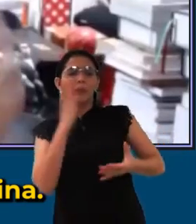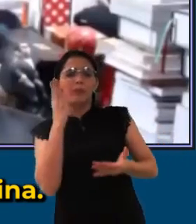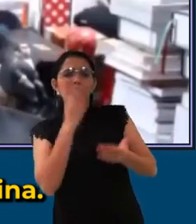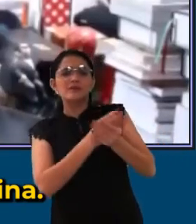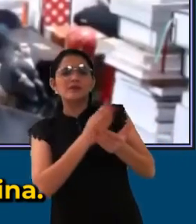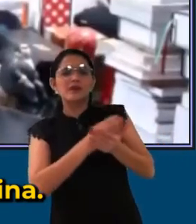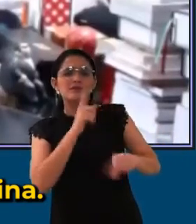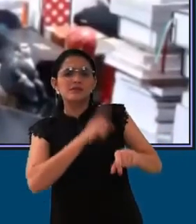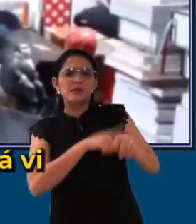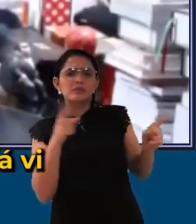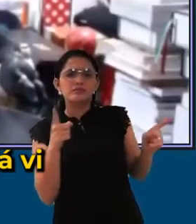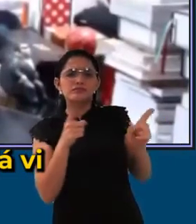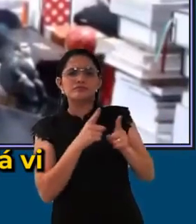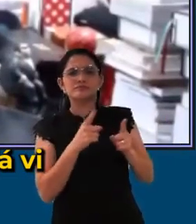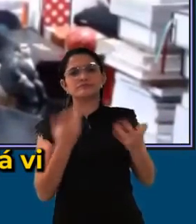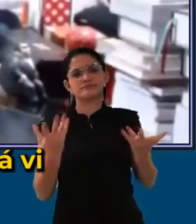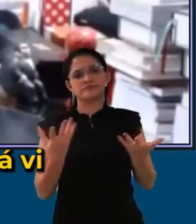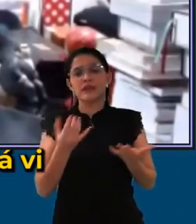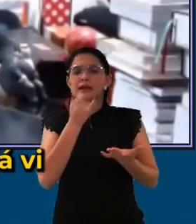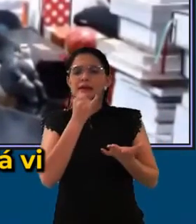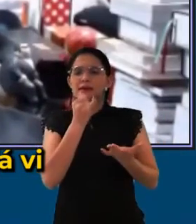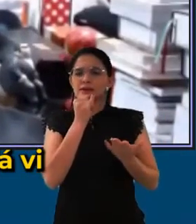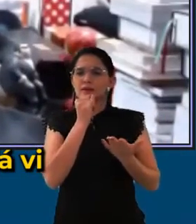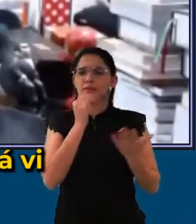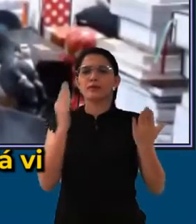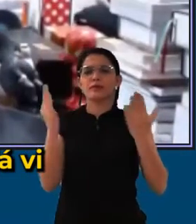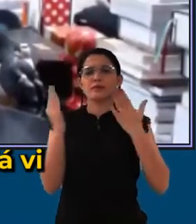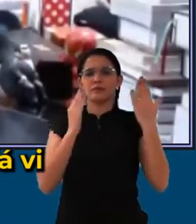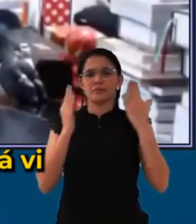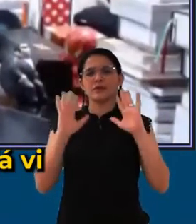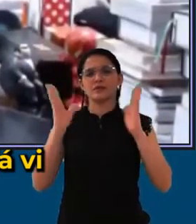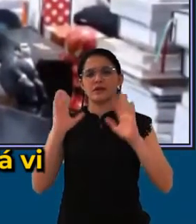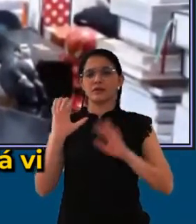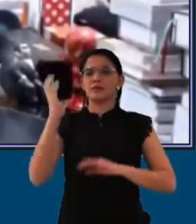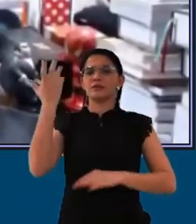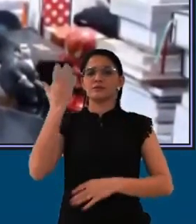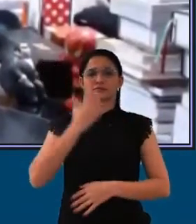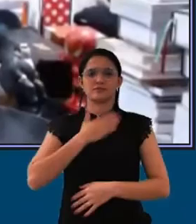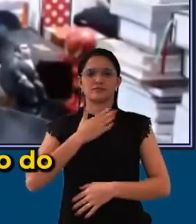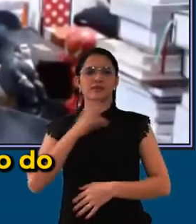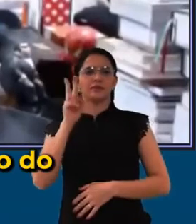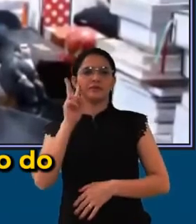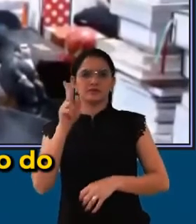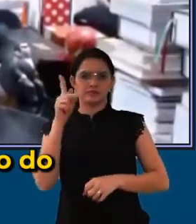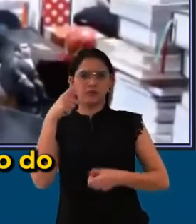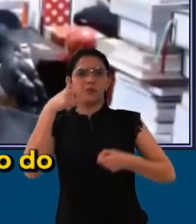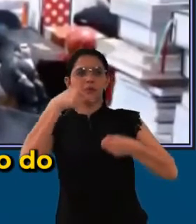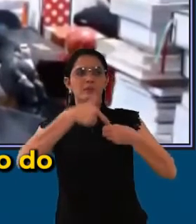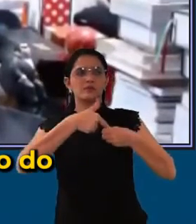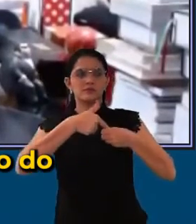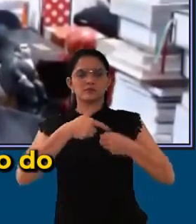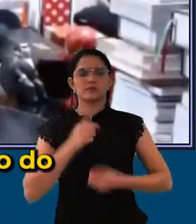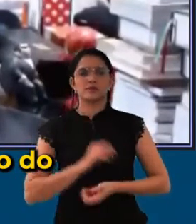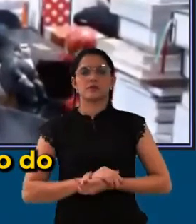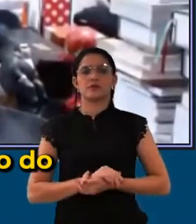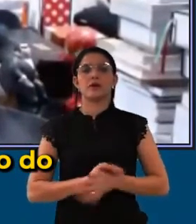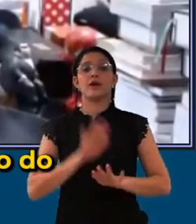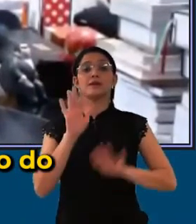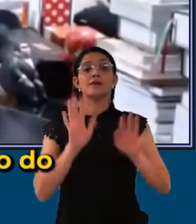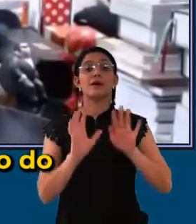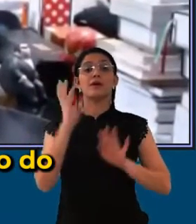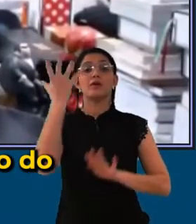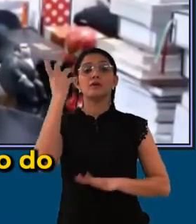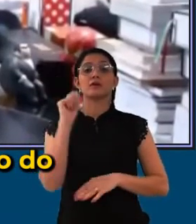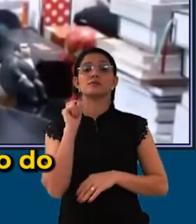formulada, por exemplo, um posto de gasolina. Eu estou falando de um exemplo que eu já vi acontecer mais de uma vez, né? Aí o IBRAM não emite